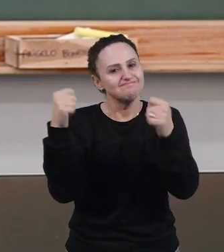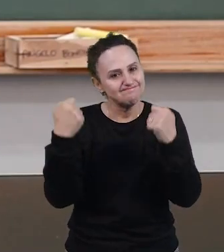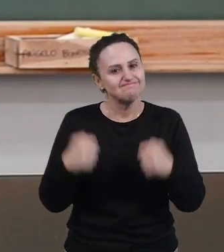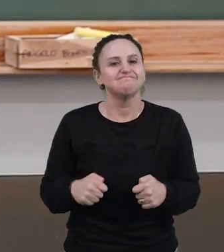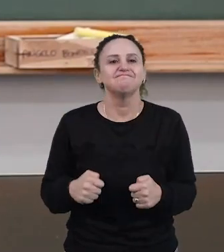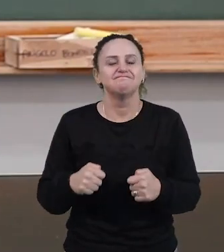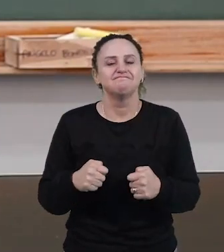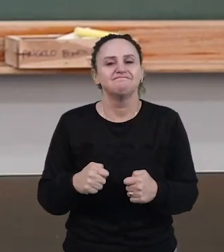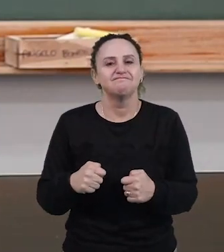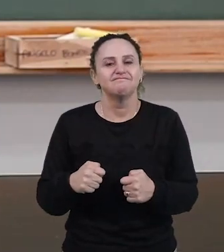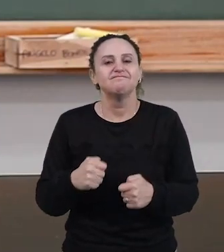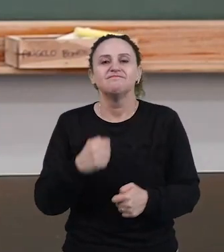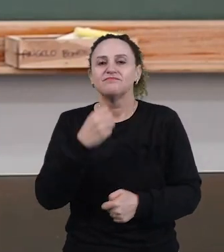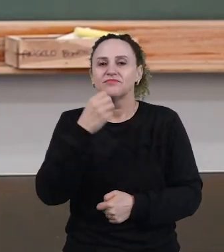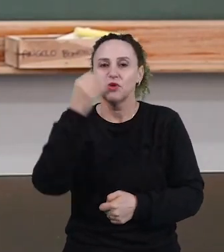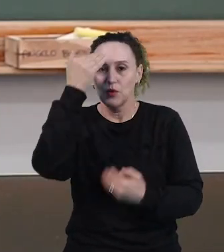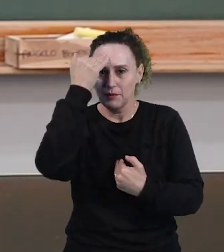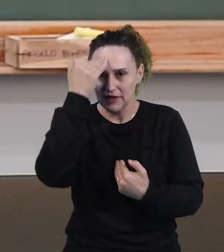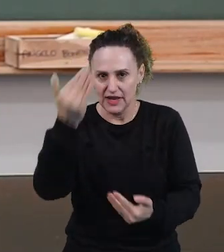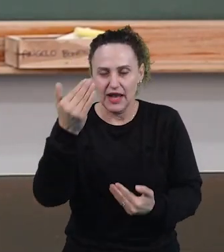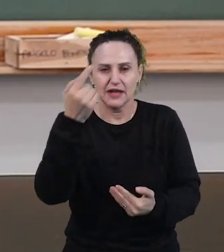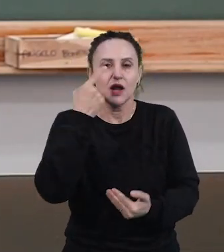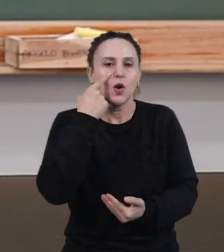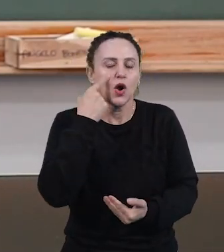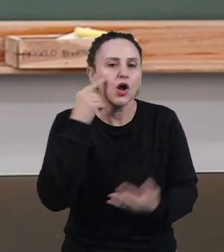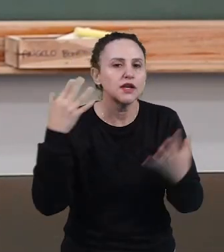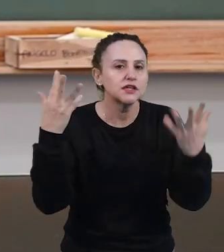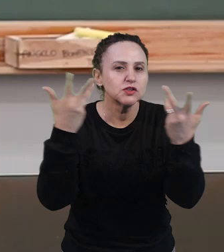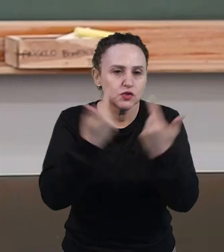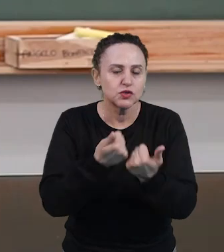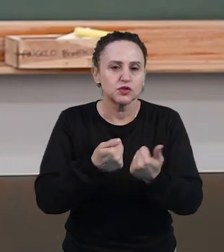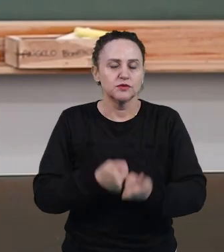bom? Obrigada, olhem tudo, olhem lá o texto que tá